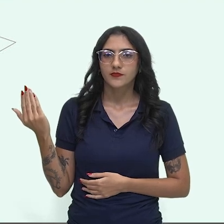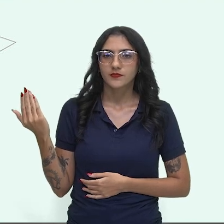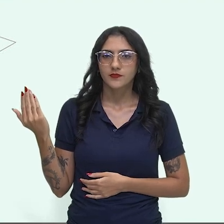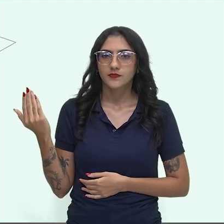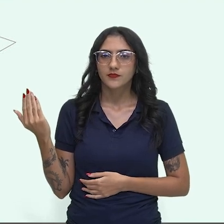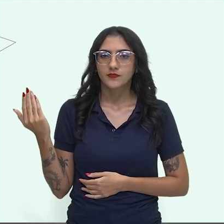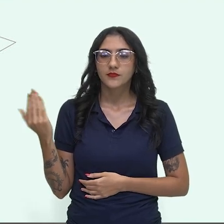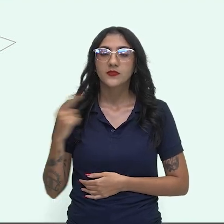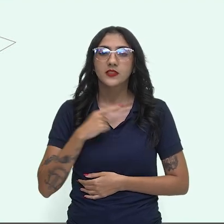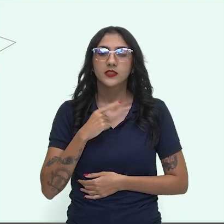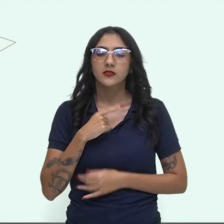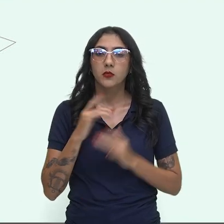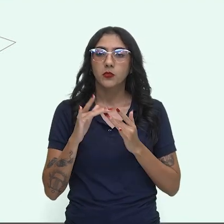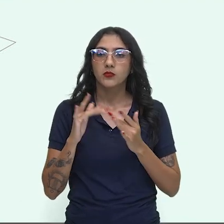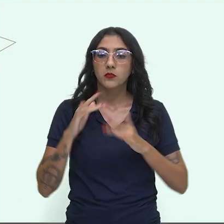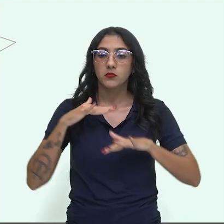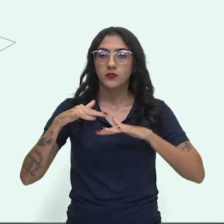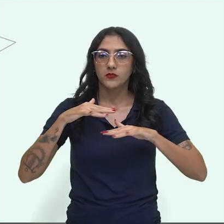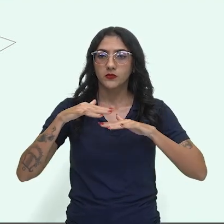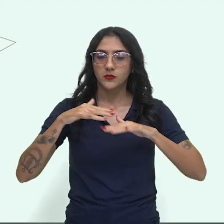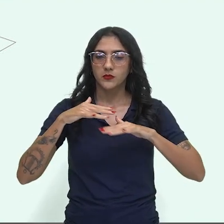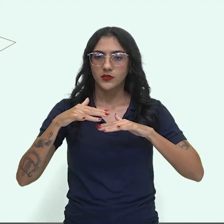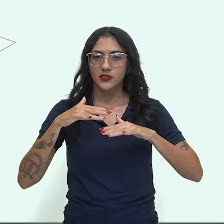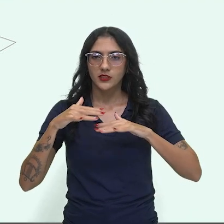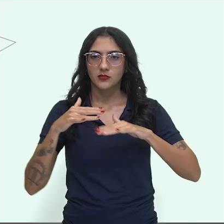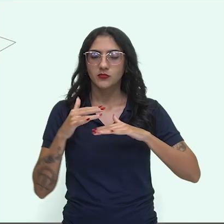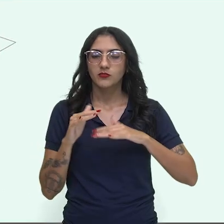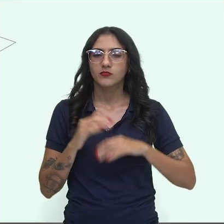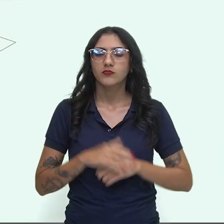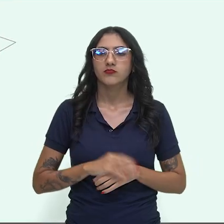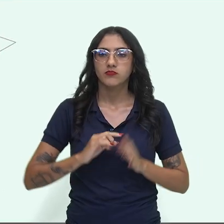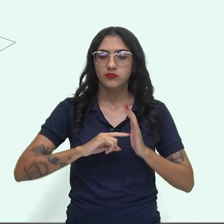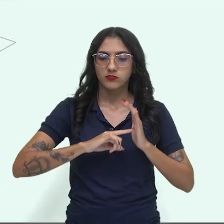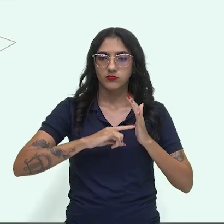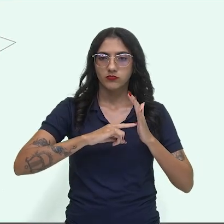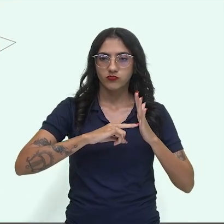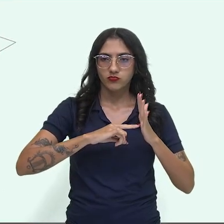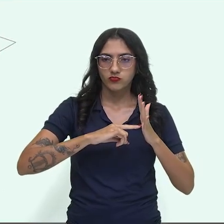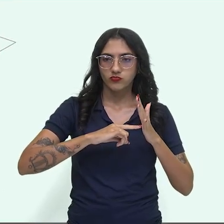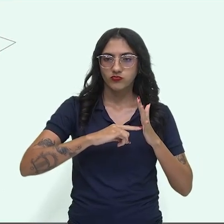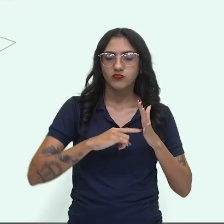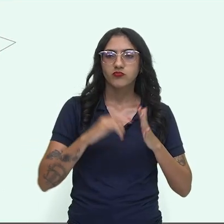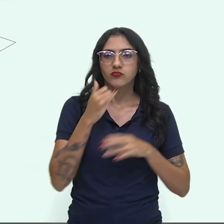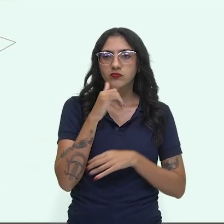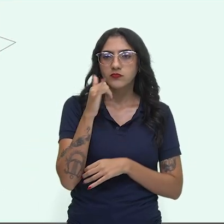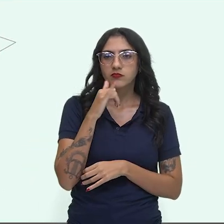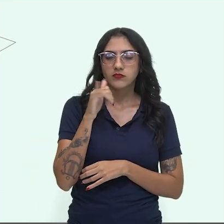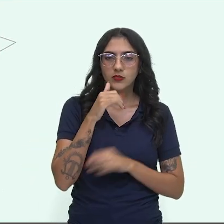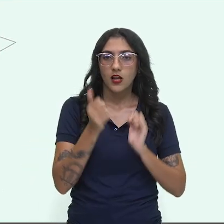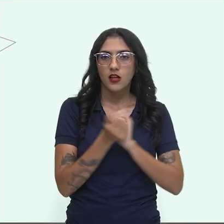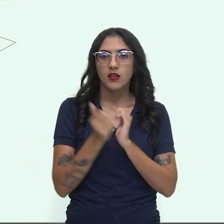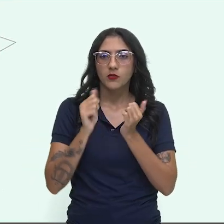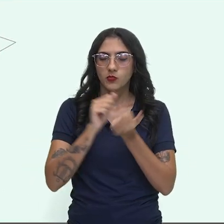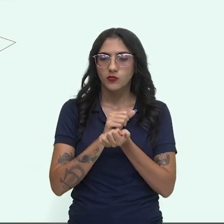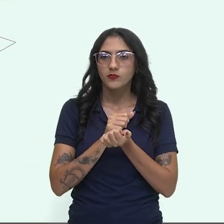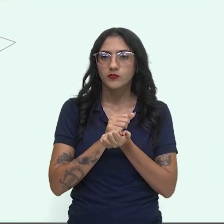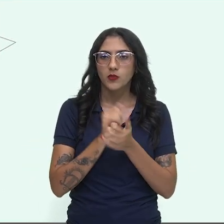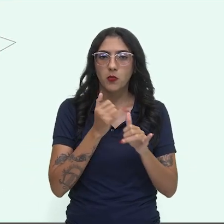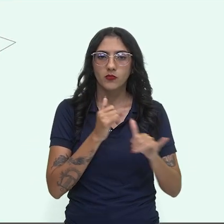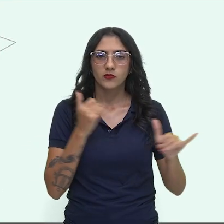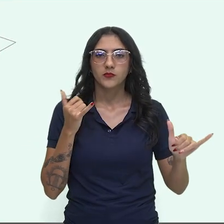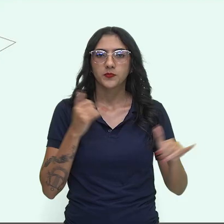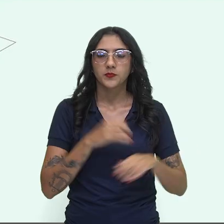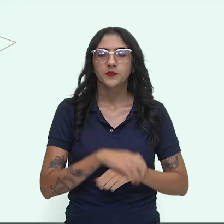ele tem uma energia mecânica fornecida ao gerador, que é convertida em energia elétrica.